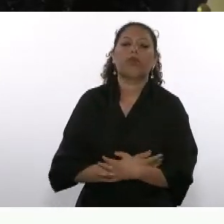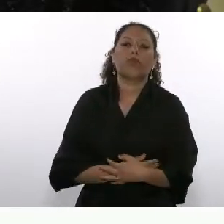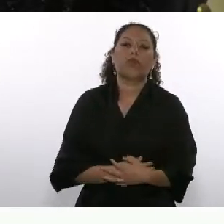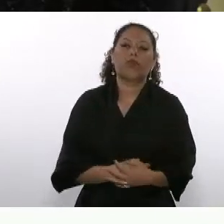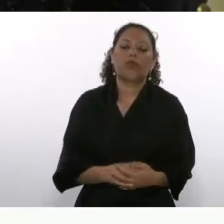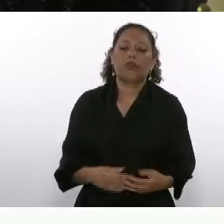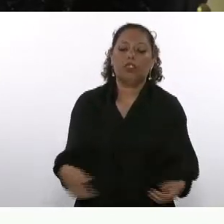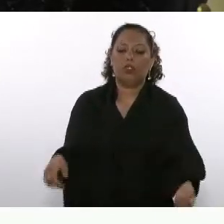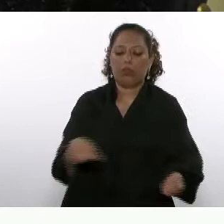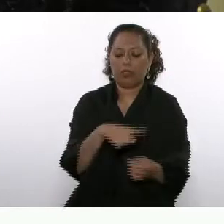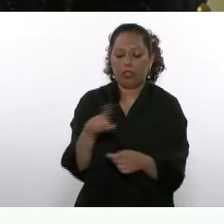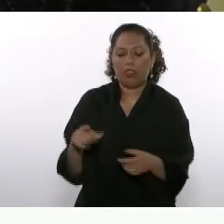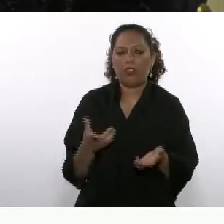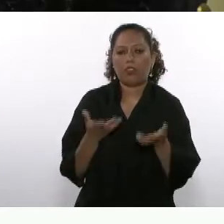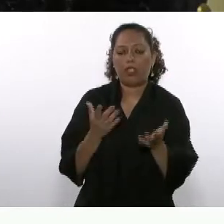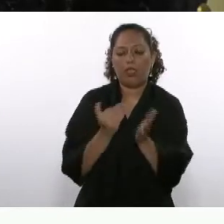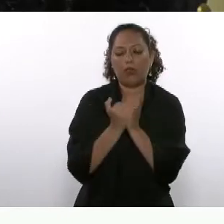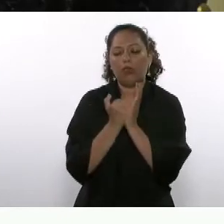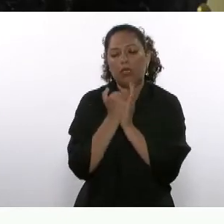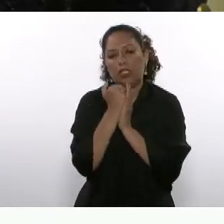Os senhores pleiteiam um acréscimo